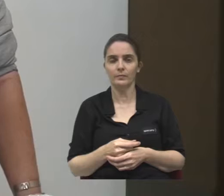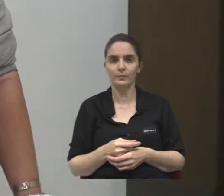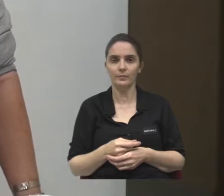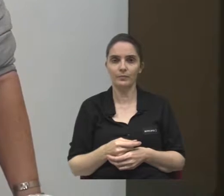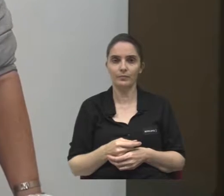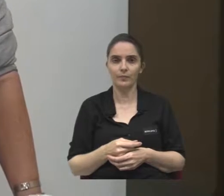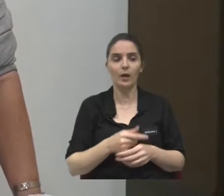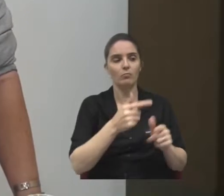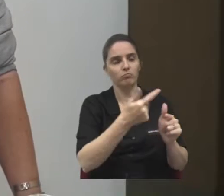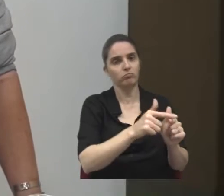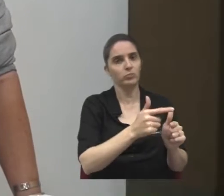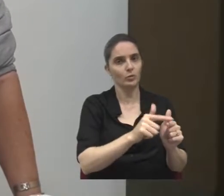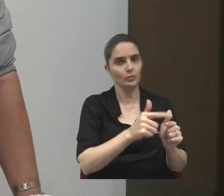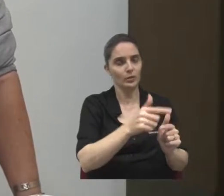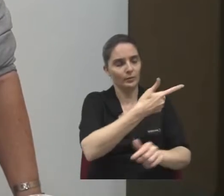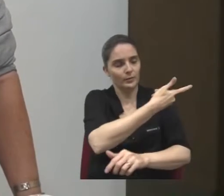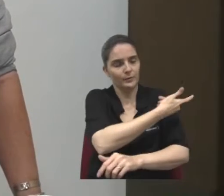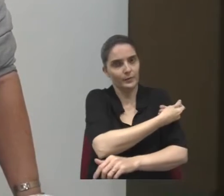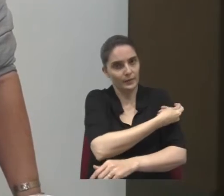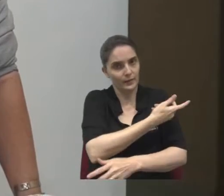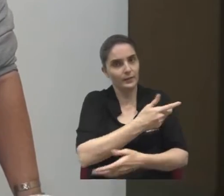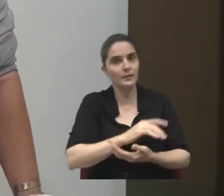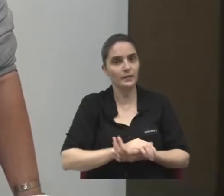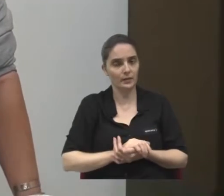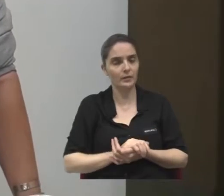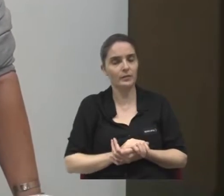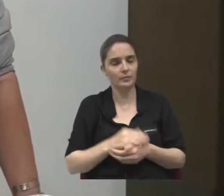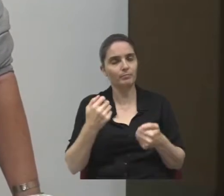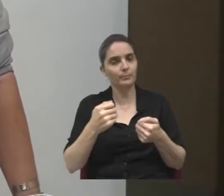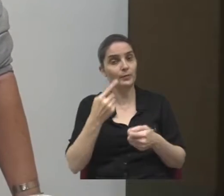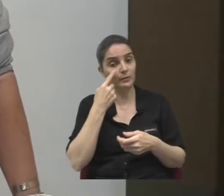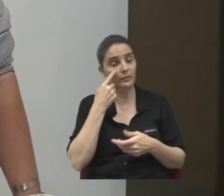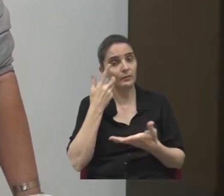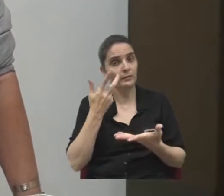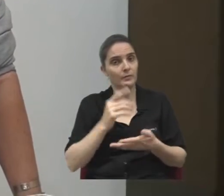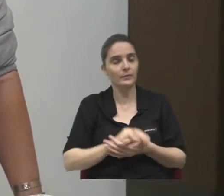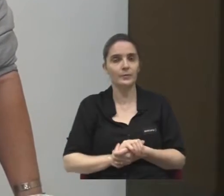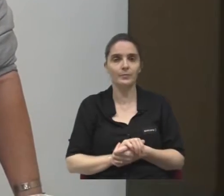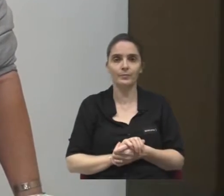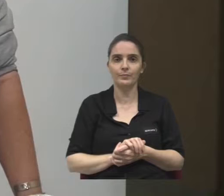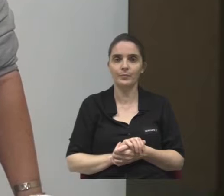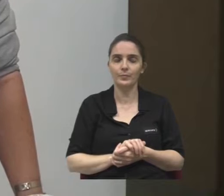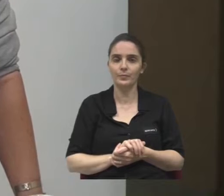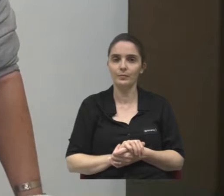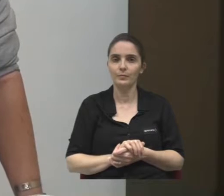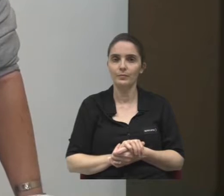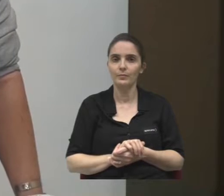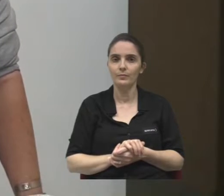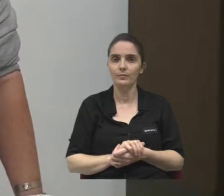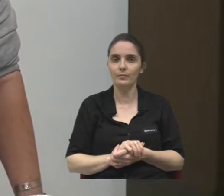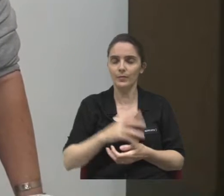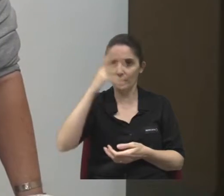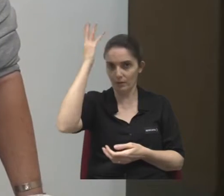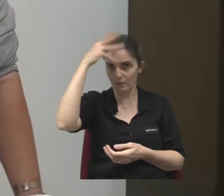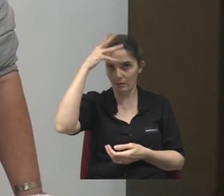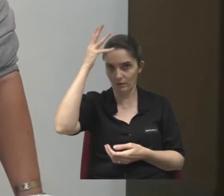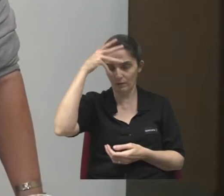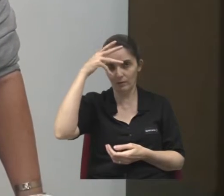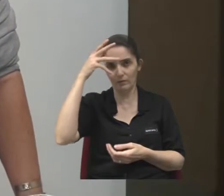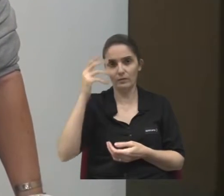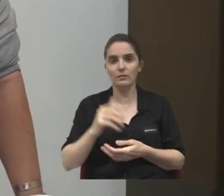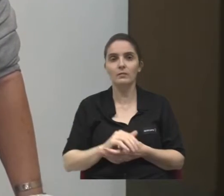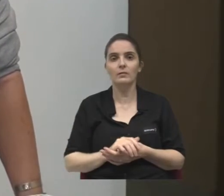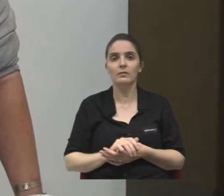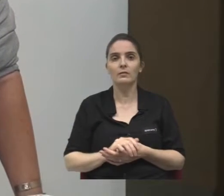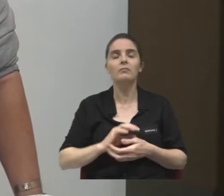a vacina em nosso município e em alguns outros também. Então, fico aqui também, parabenizo